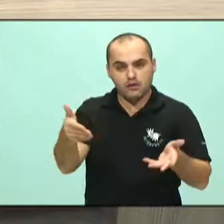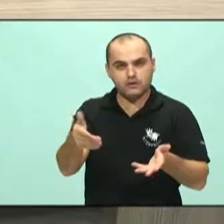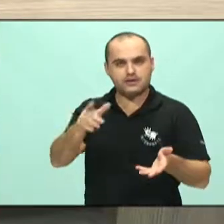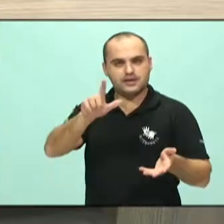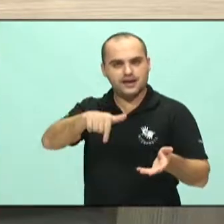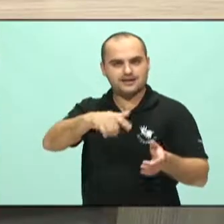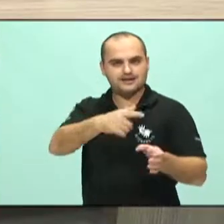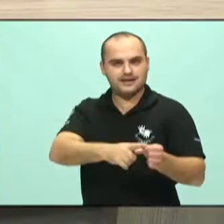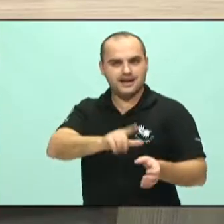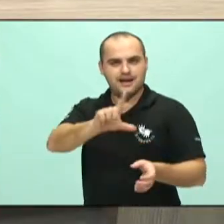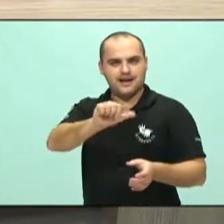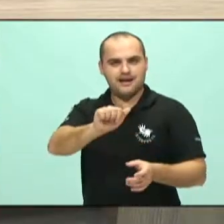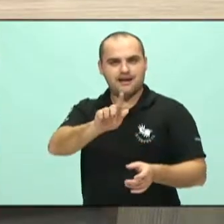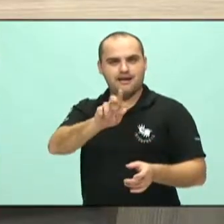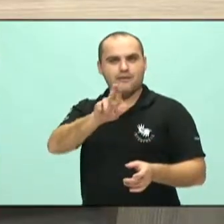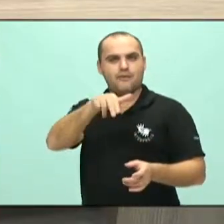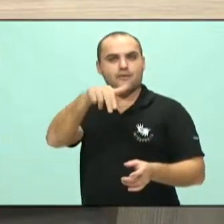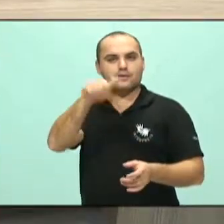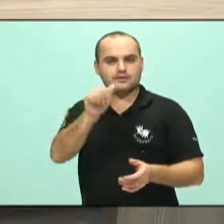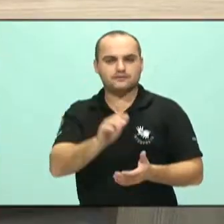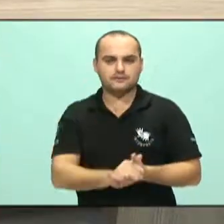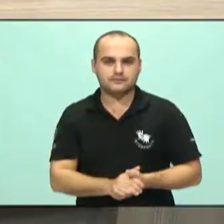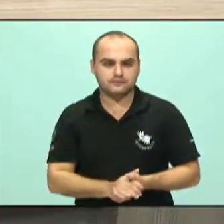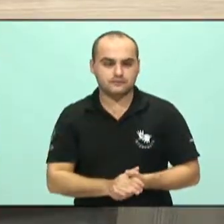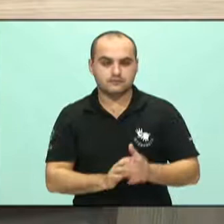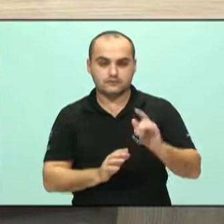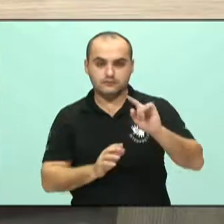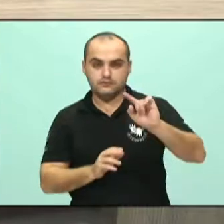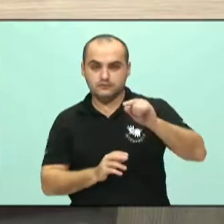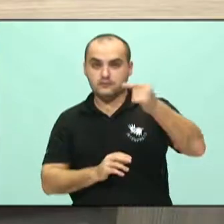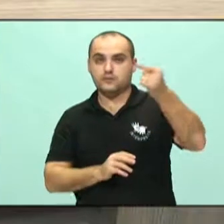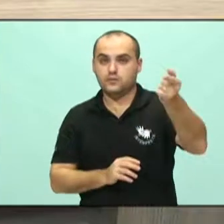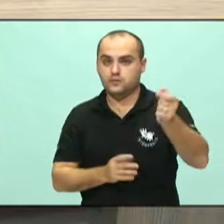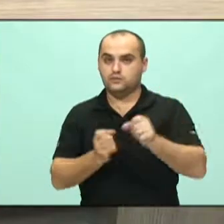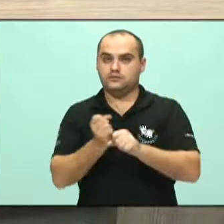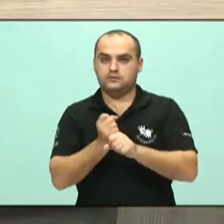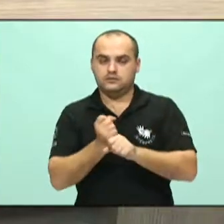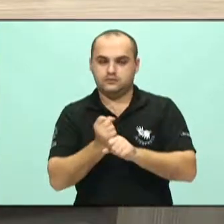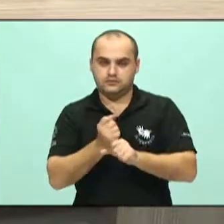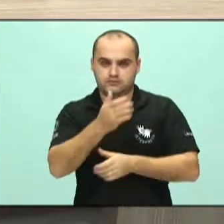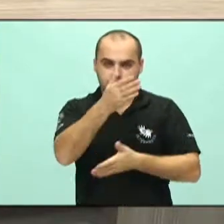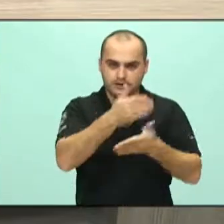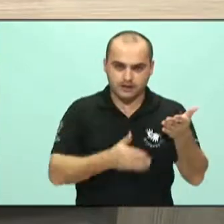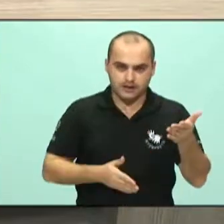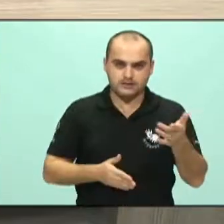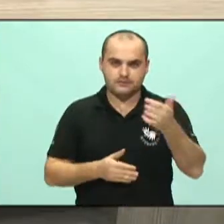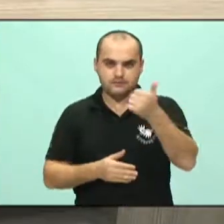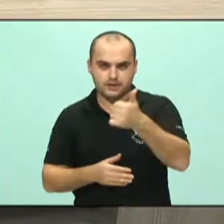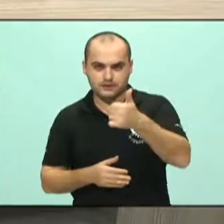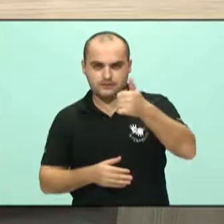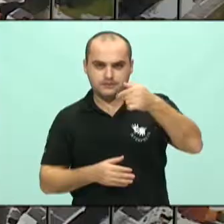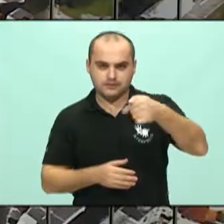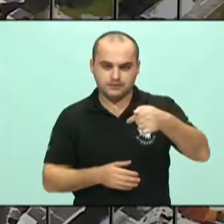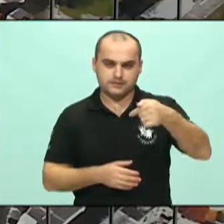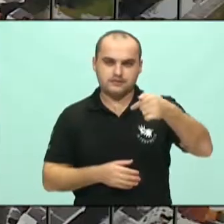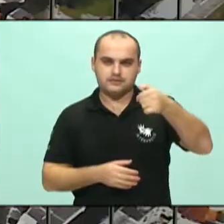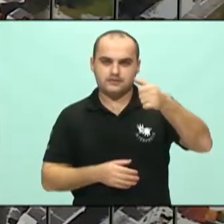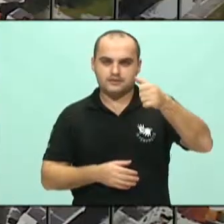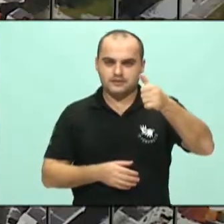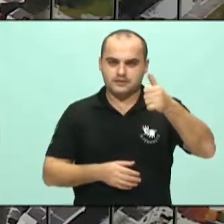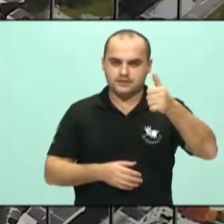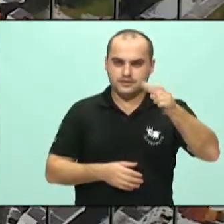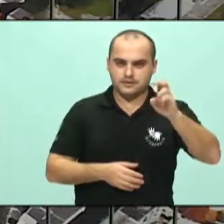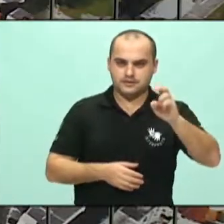né? E no século seguinte, na metade também do século seguinte, século XVIII,